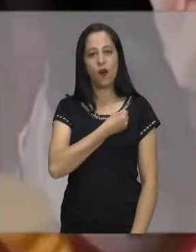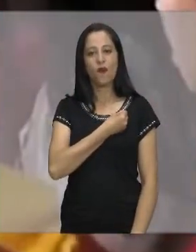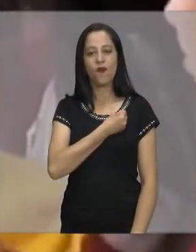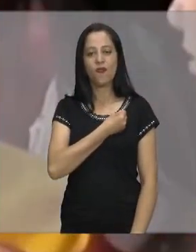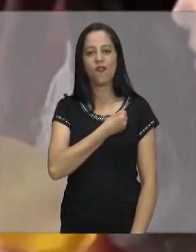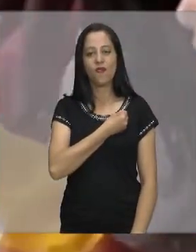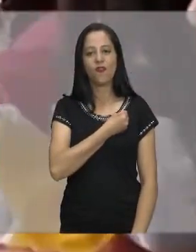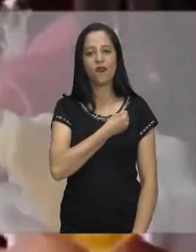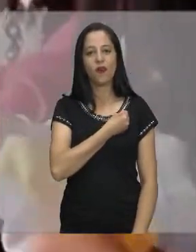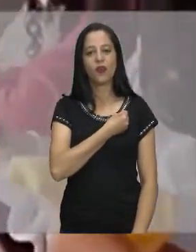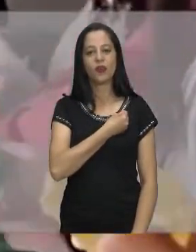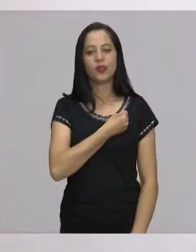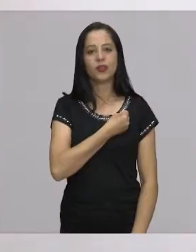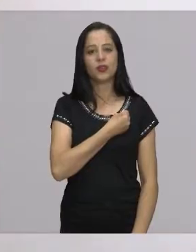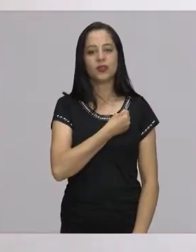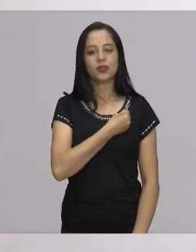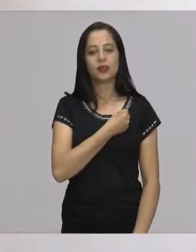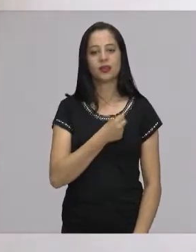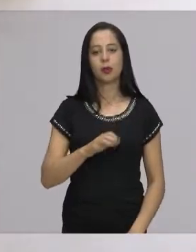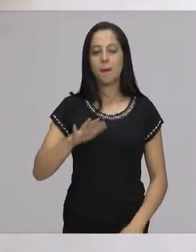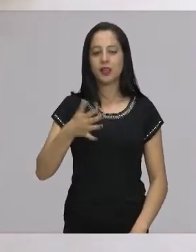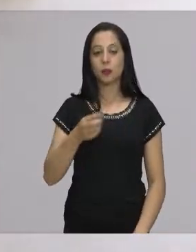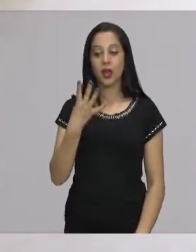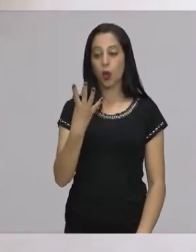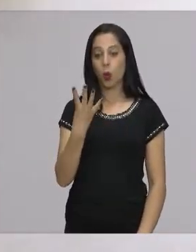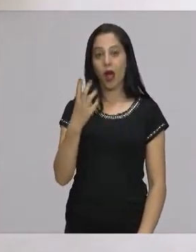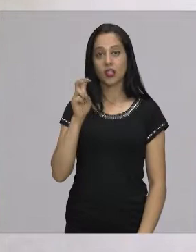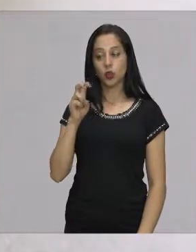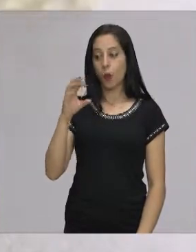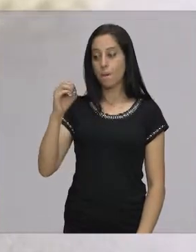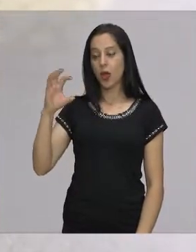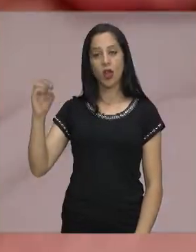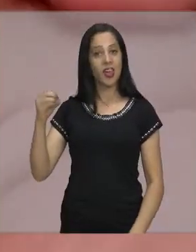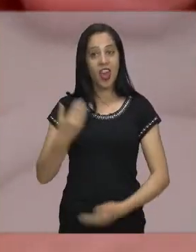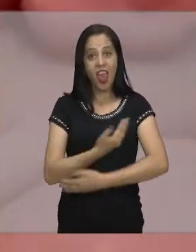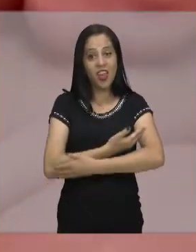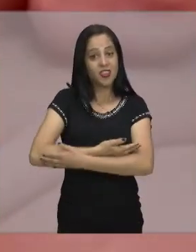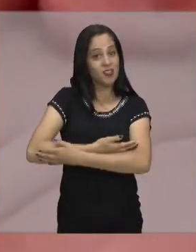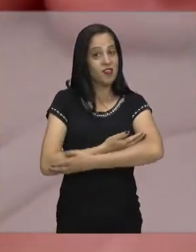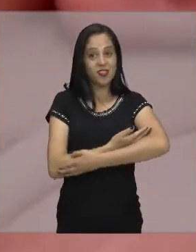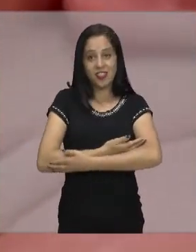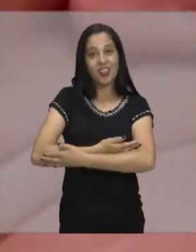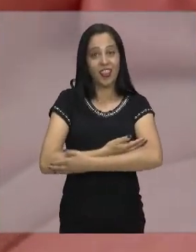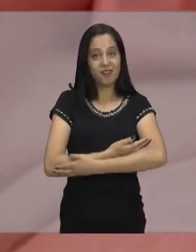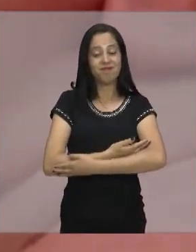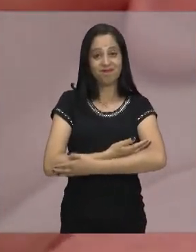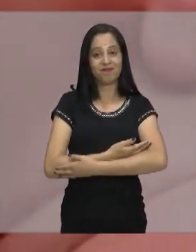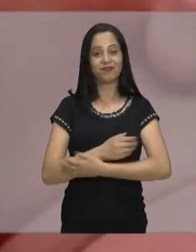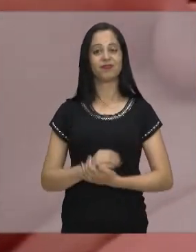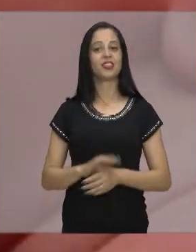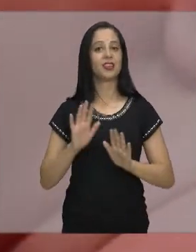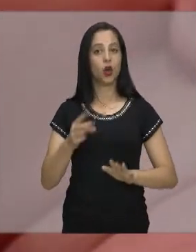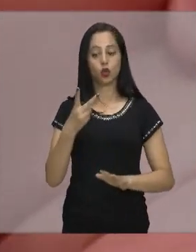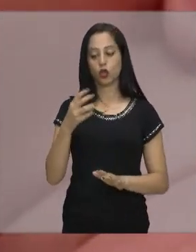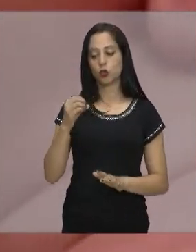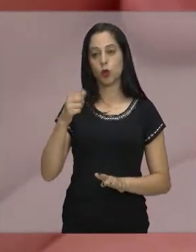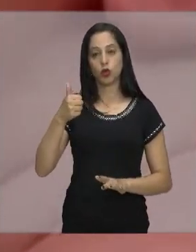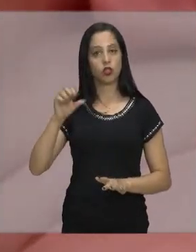capacitação profissional, a vida de aproximadamente 4.500 bebês até o ano passado. Só em